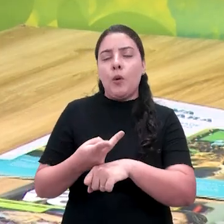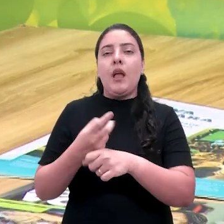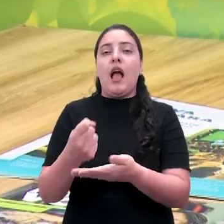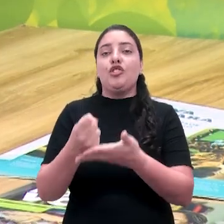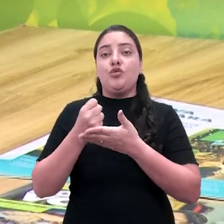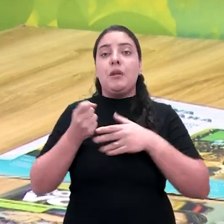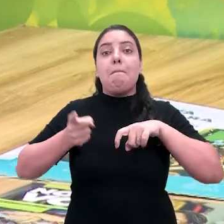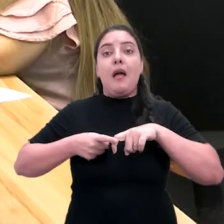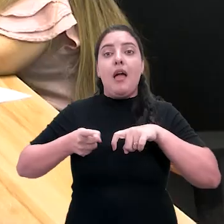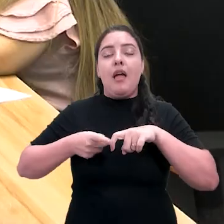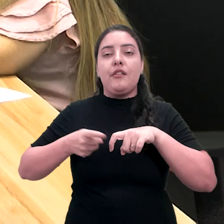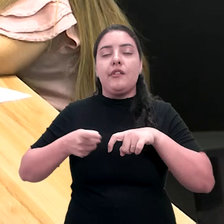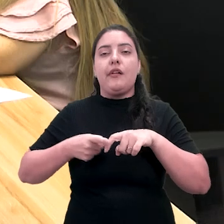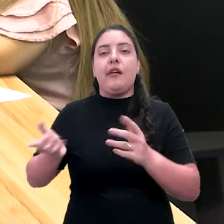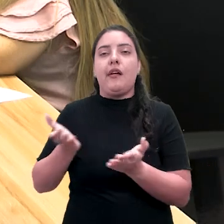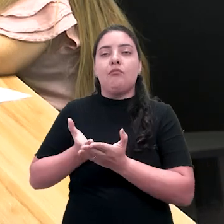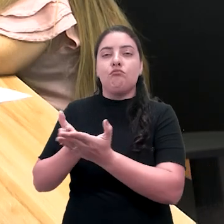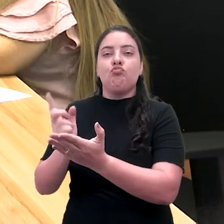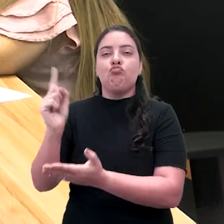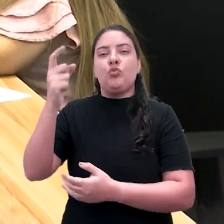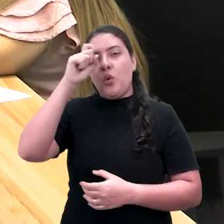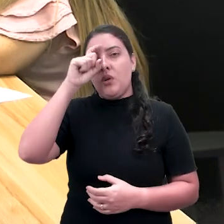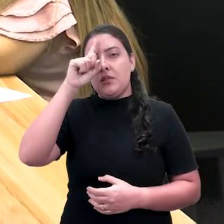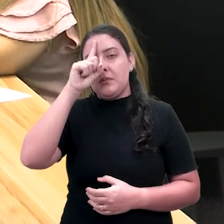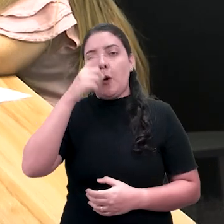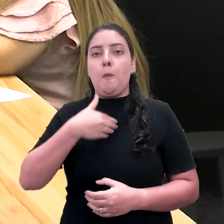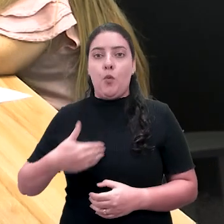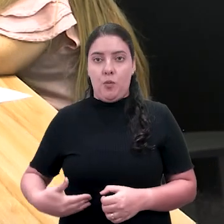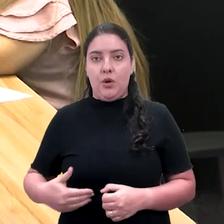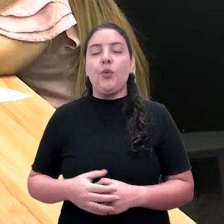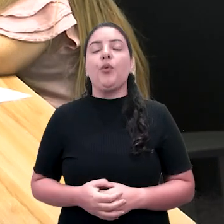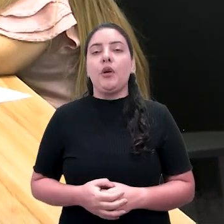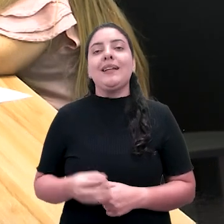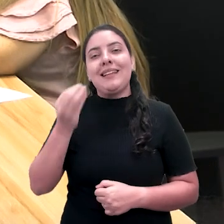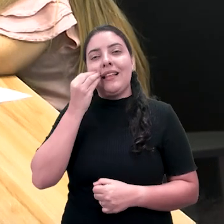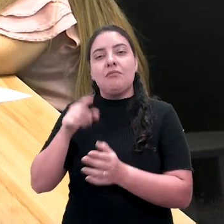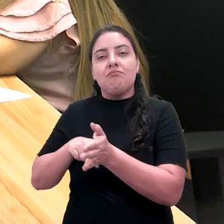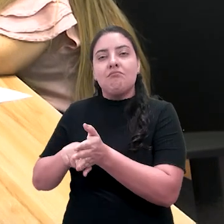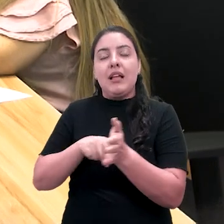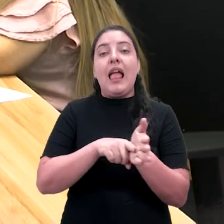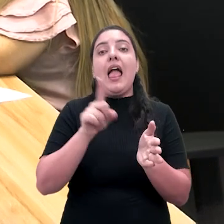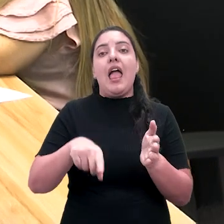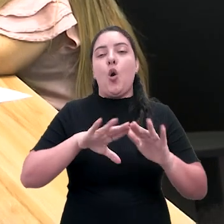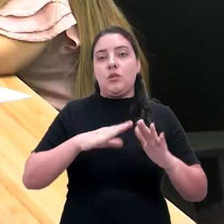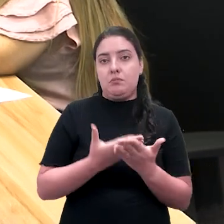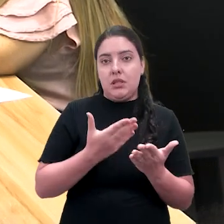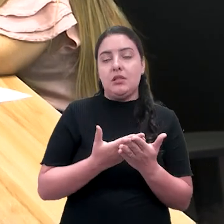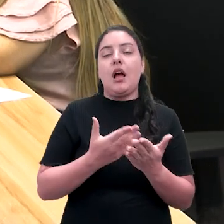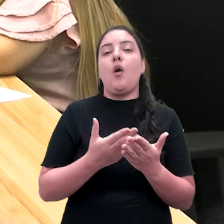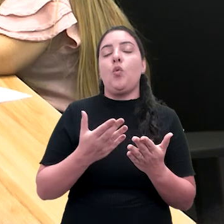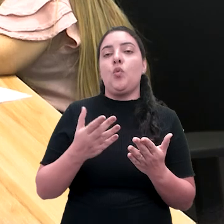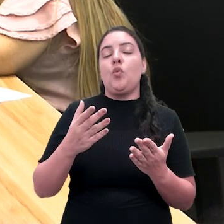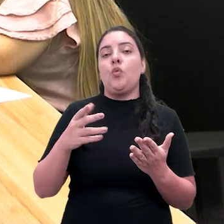médica, fui encaminhada para um hospital público, para investigar um hospital escola, né, que é o Hospital César